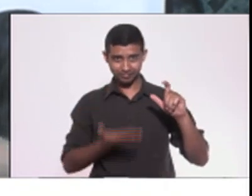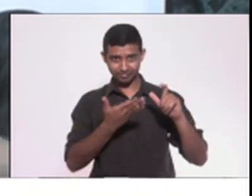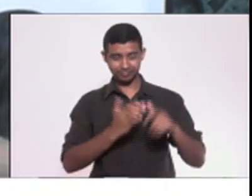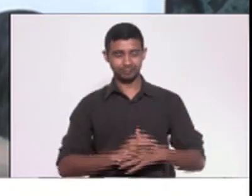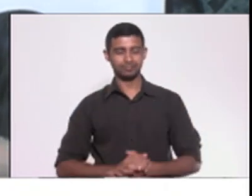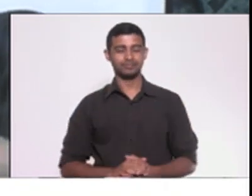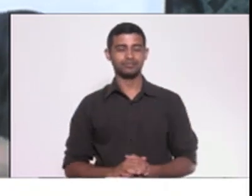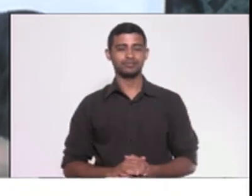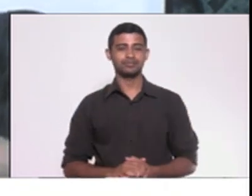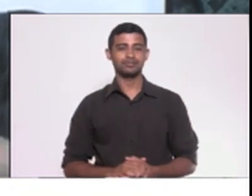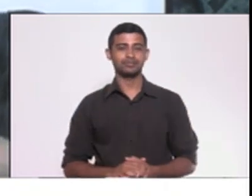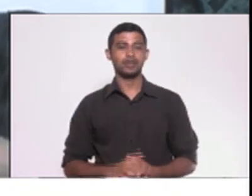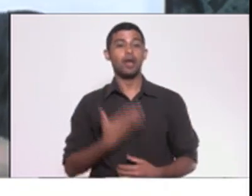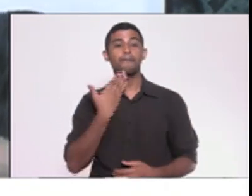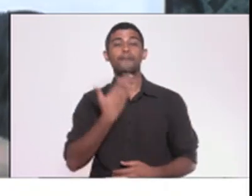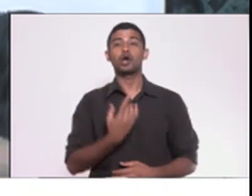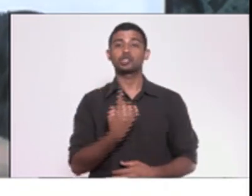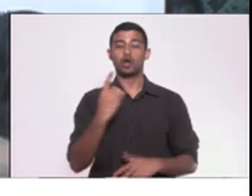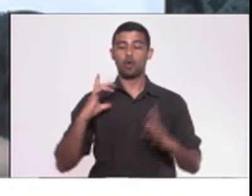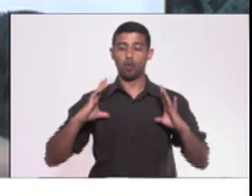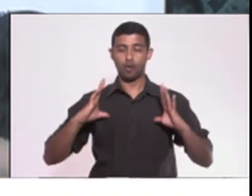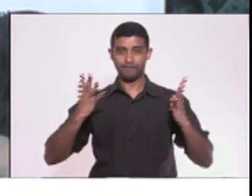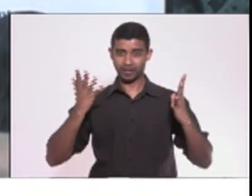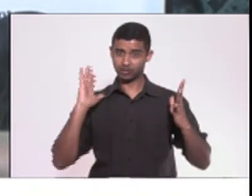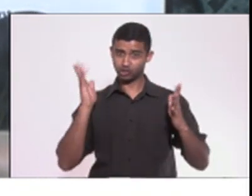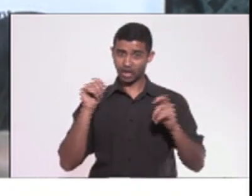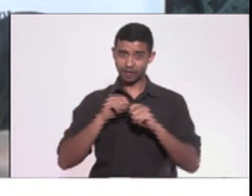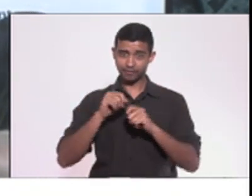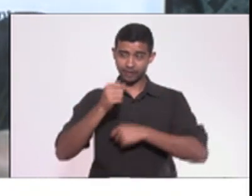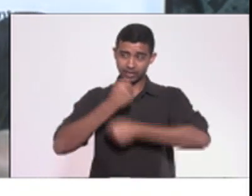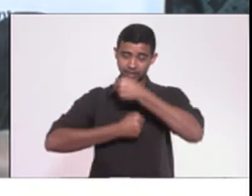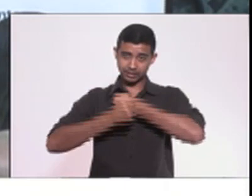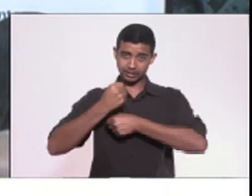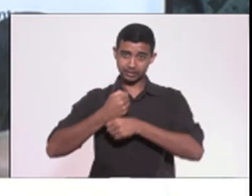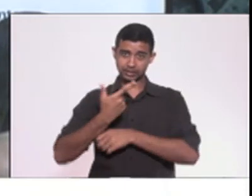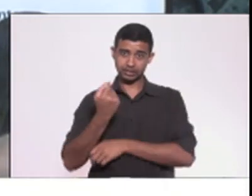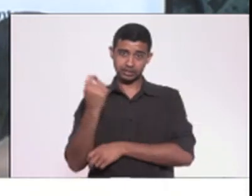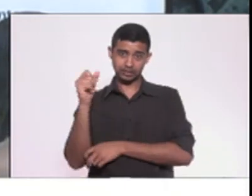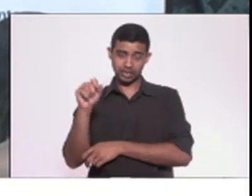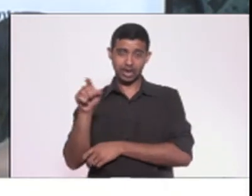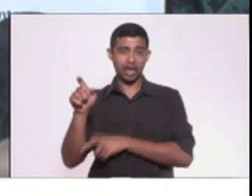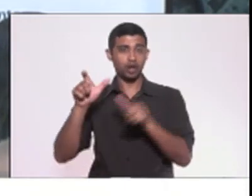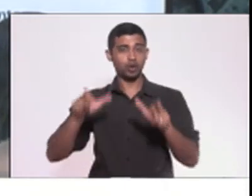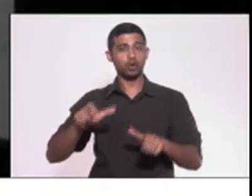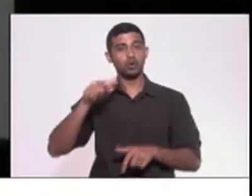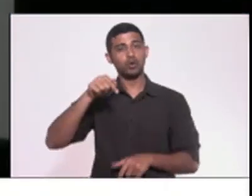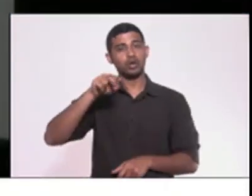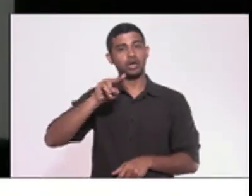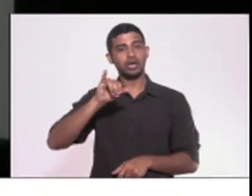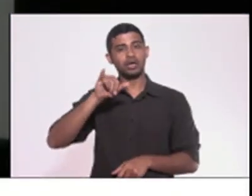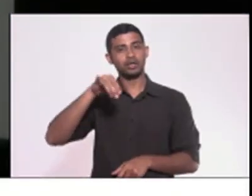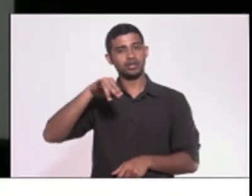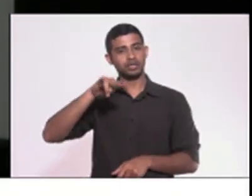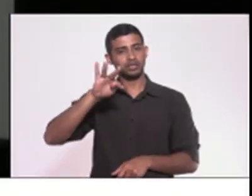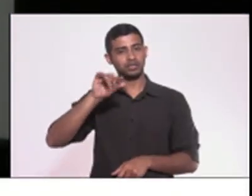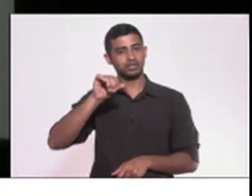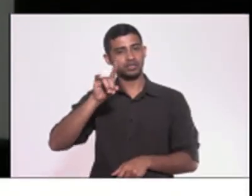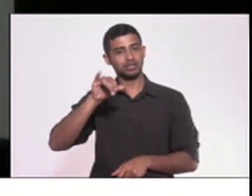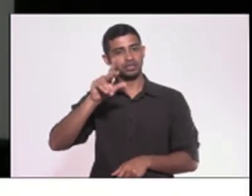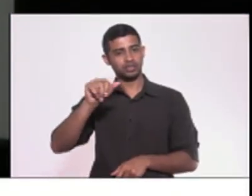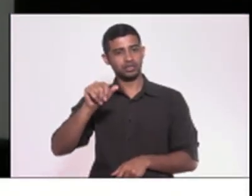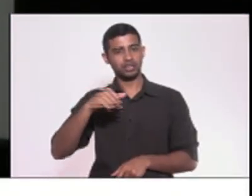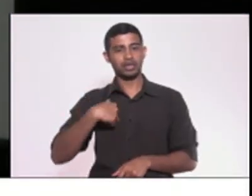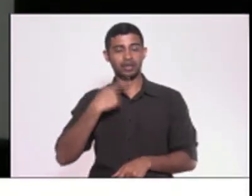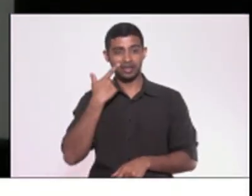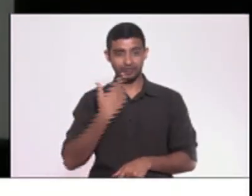um dos eventos que nós fizemos no ano passado, no Quitandinha, onde nós fizemos de manhã voltado para o